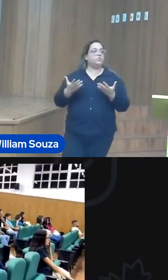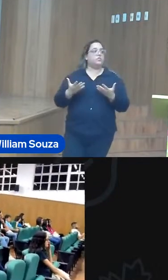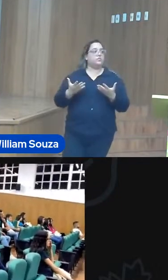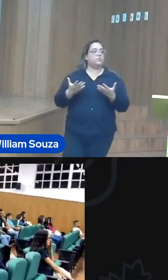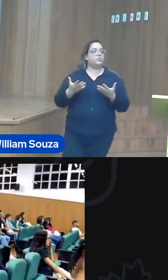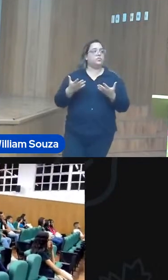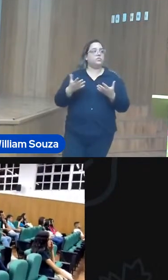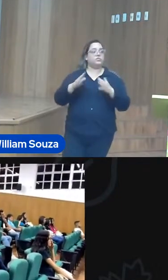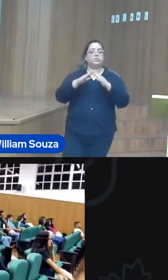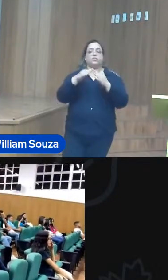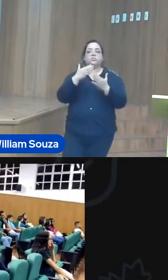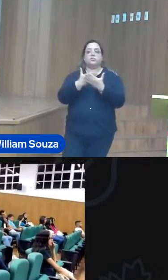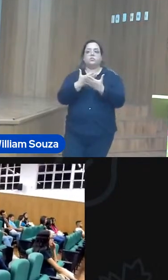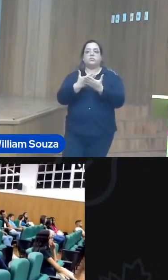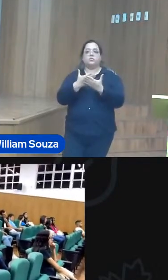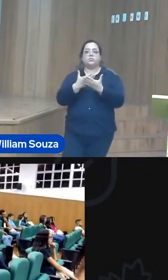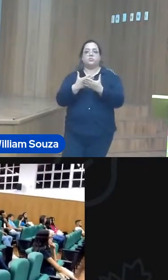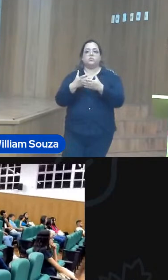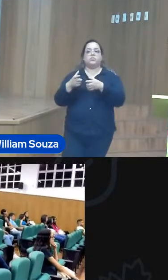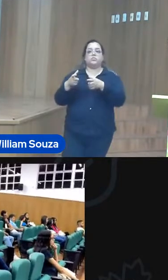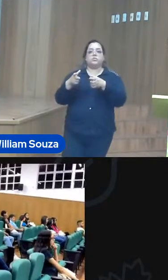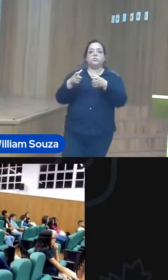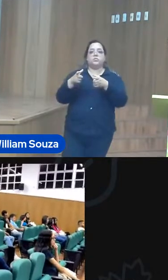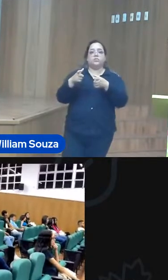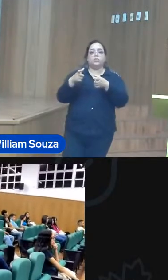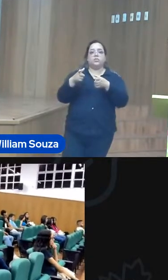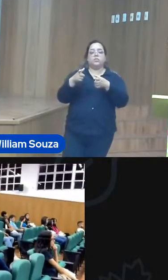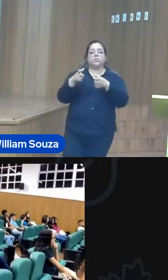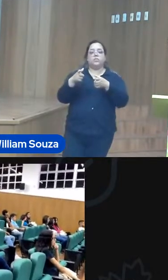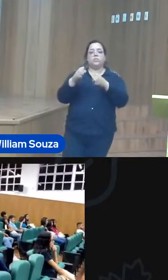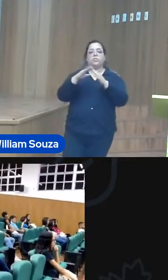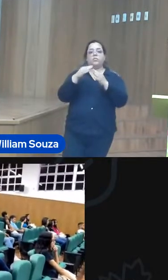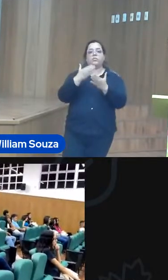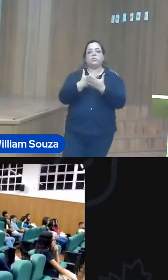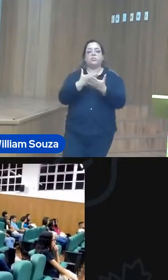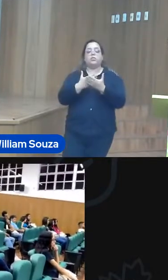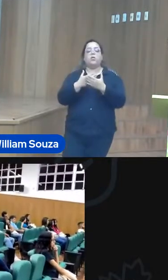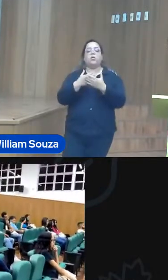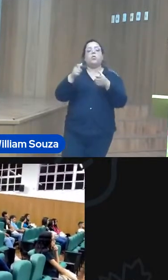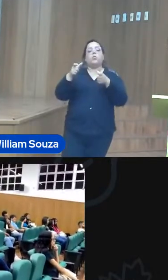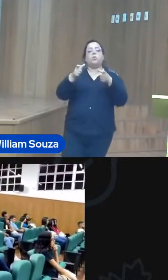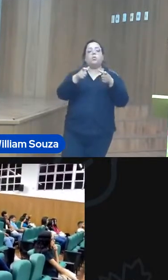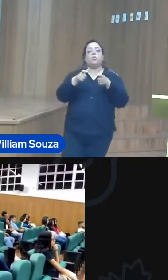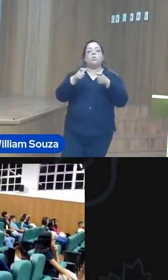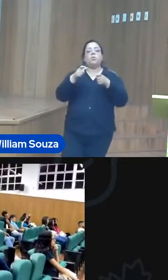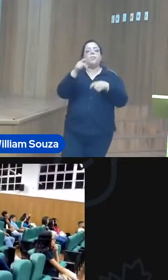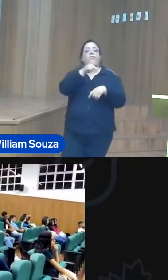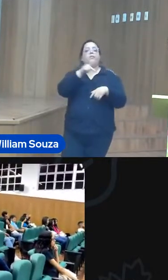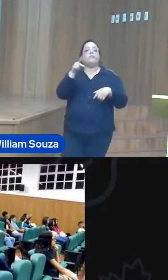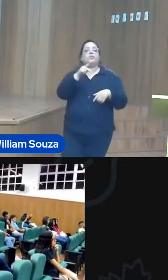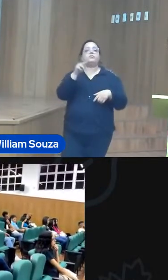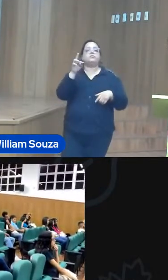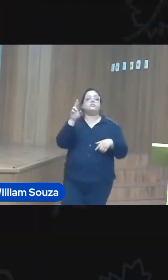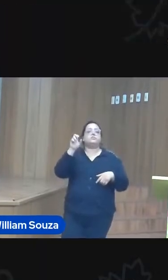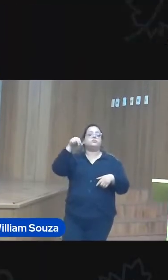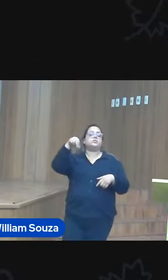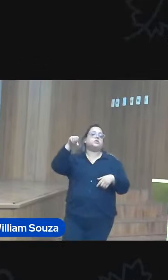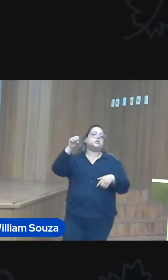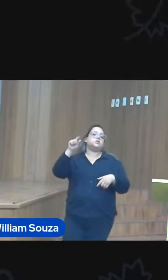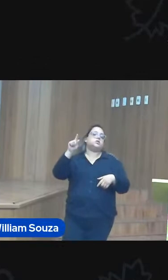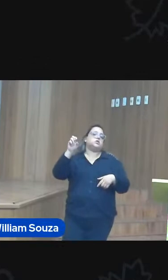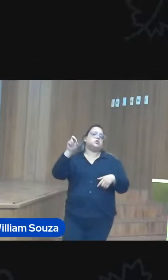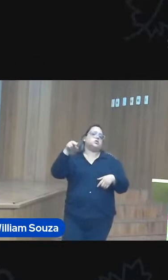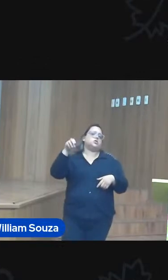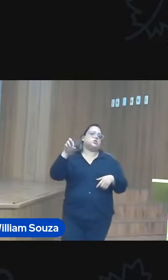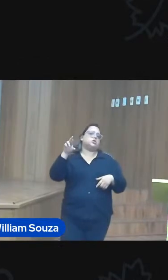escola onde é uma professora transgênero pode vai